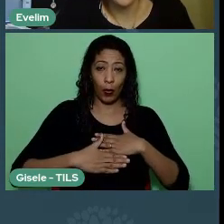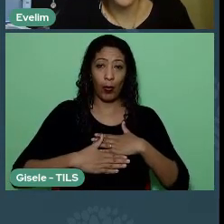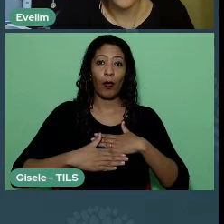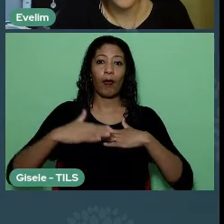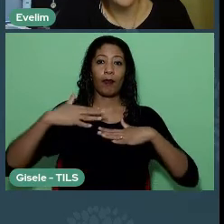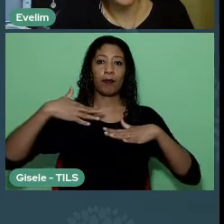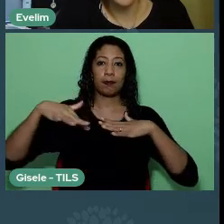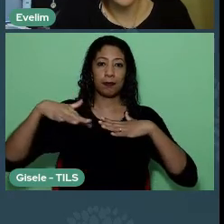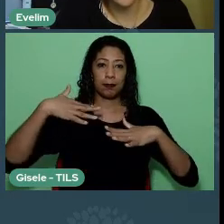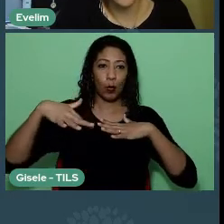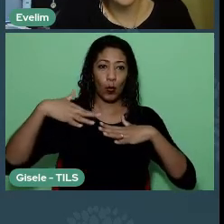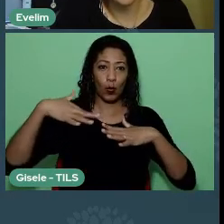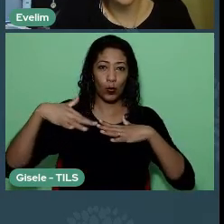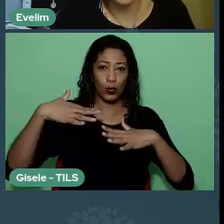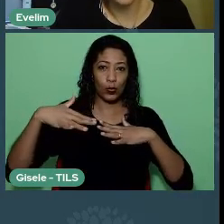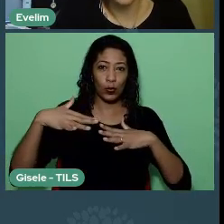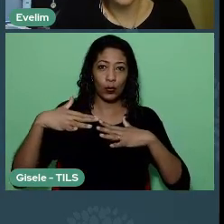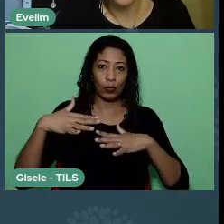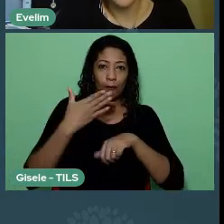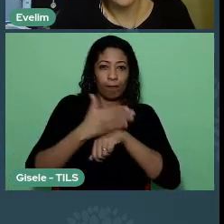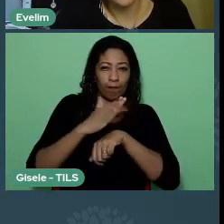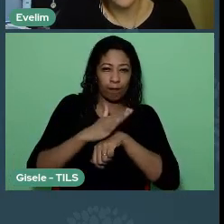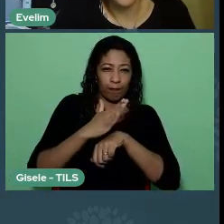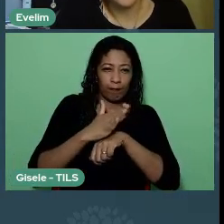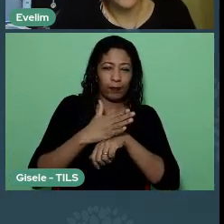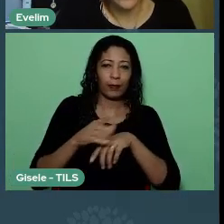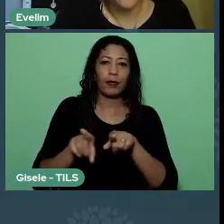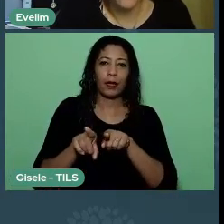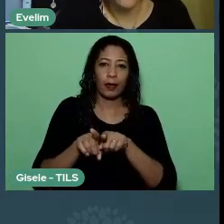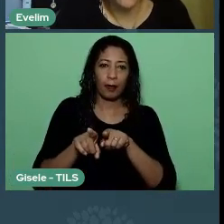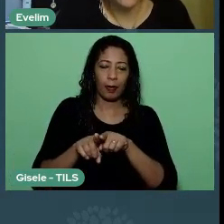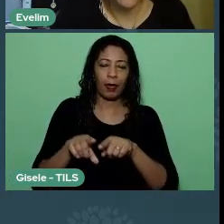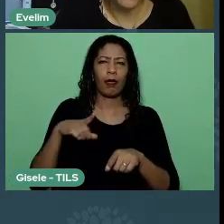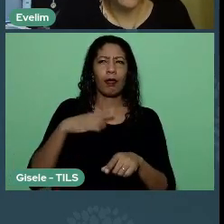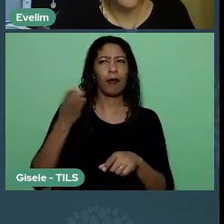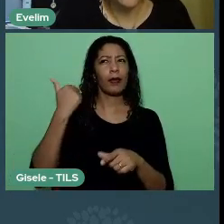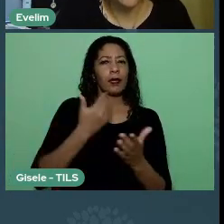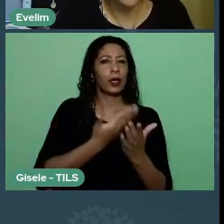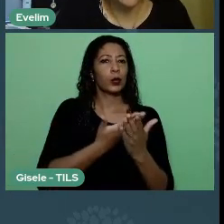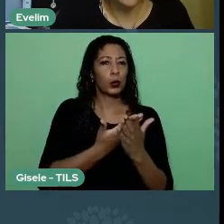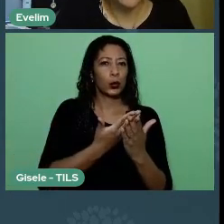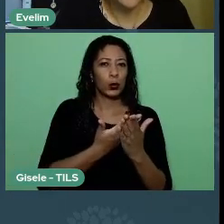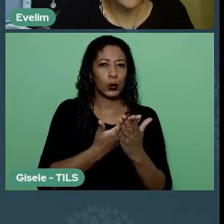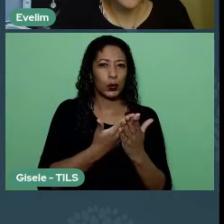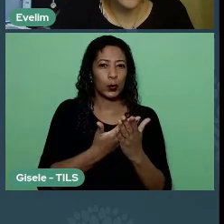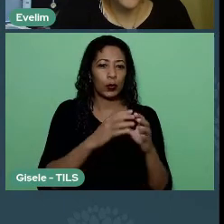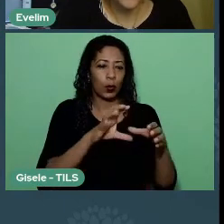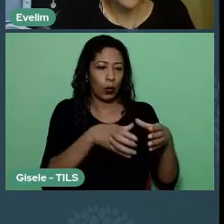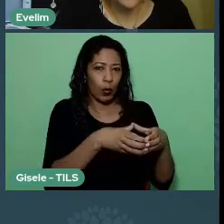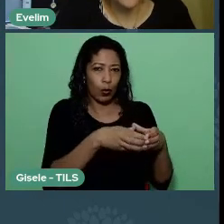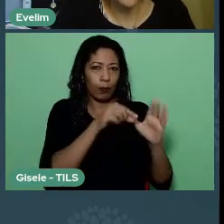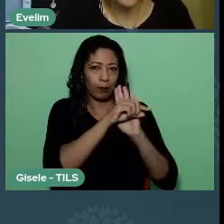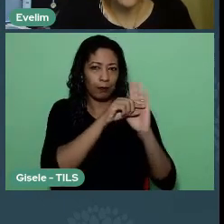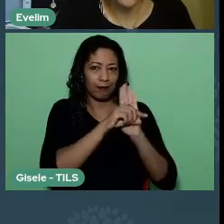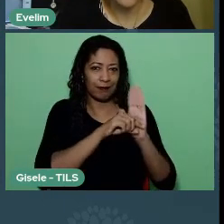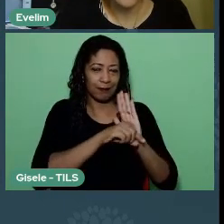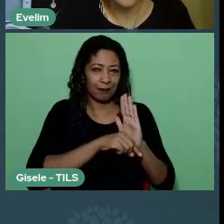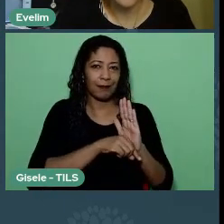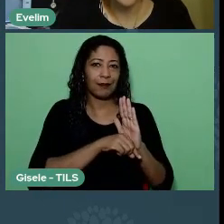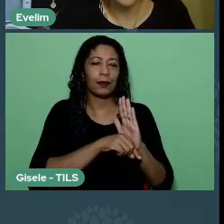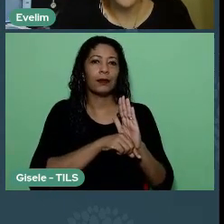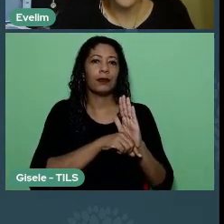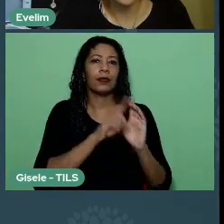coordenação neuromuscular. Teve um estudo recente, que foi conduzido também pelo nosso grupo de pesquisa, que